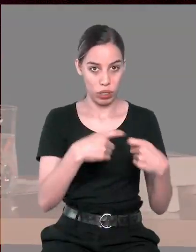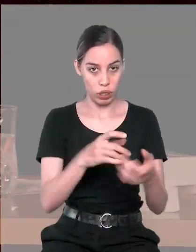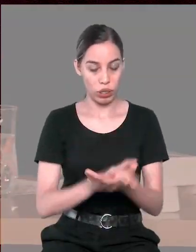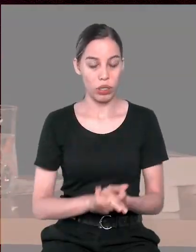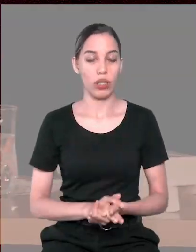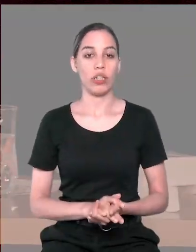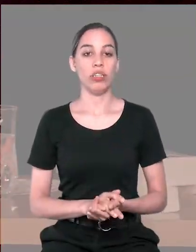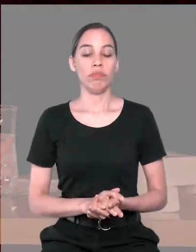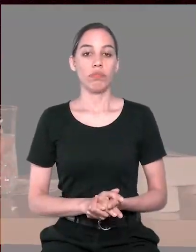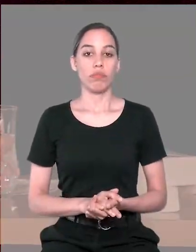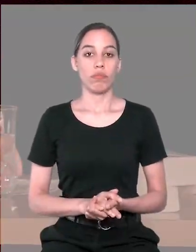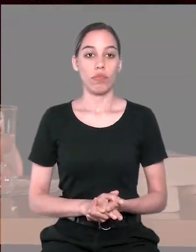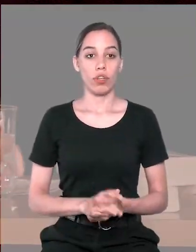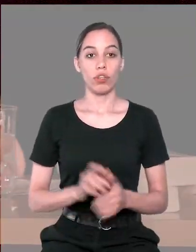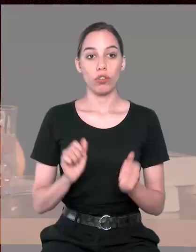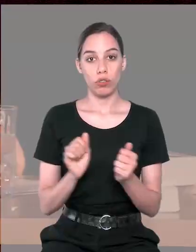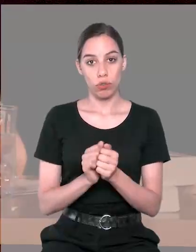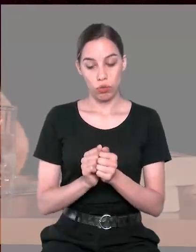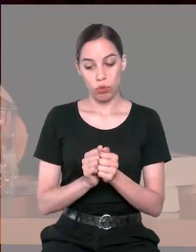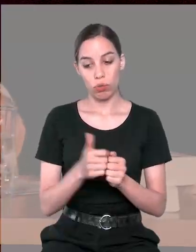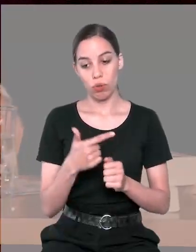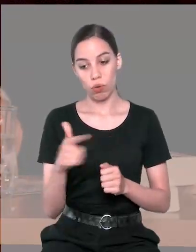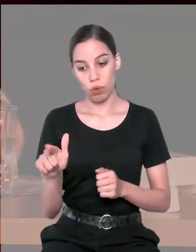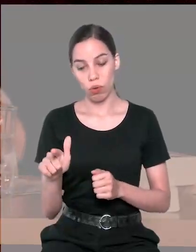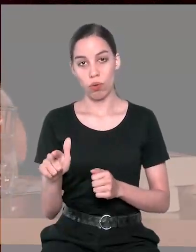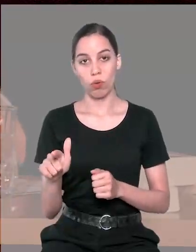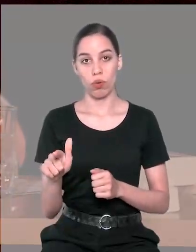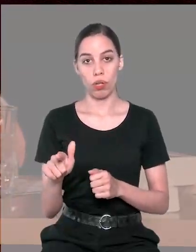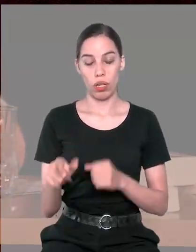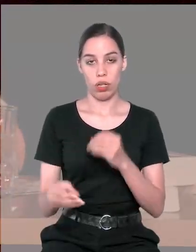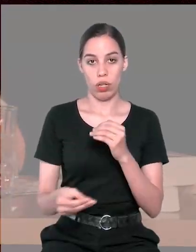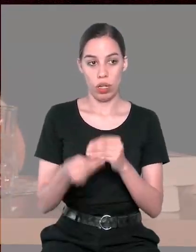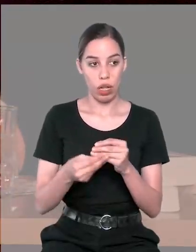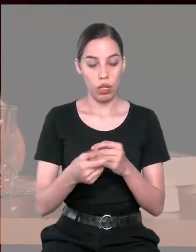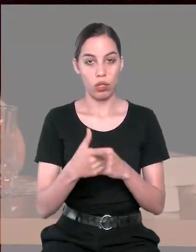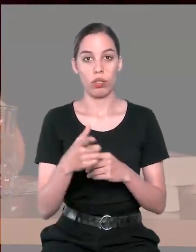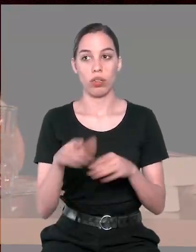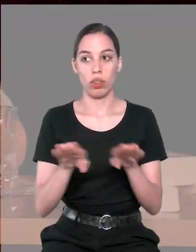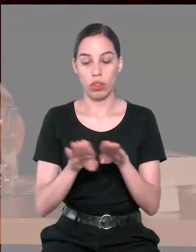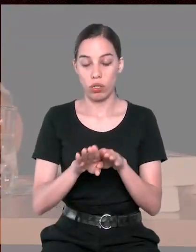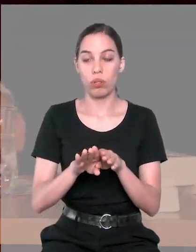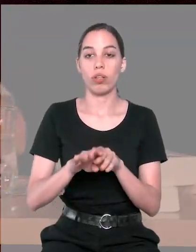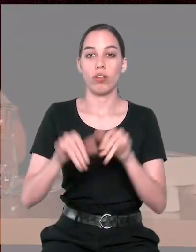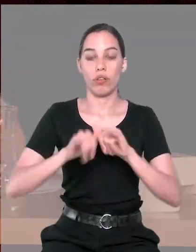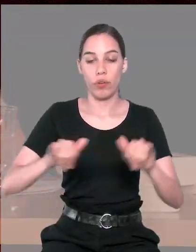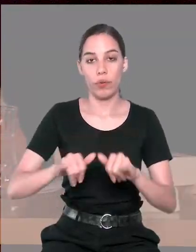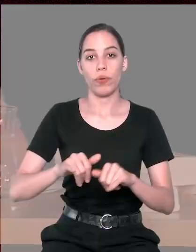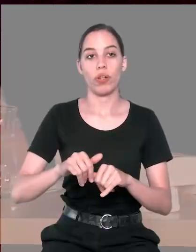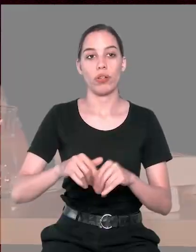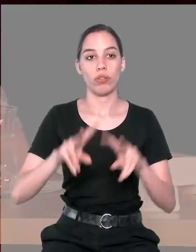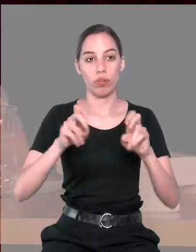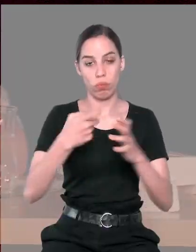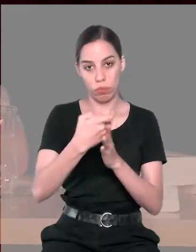Esse poema Jovem Parca. Juntamente com a Jovem Parca, se publica o Introdução ao Método de Leonardo da Vinci do Valéry, o Messier